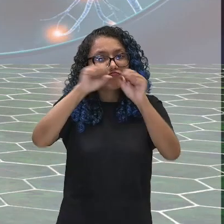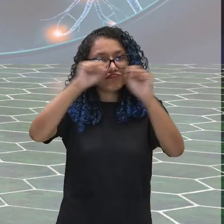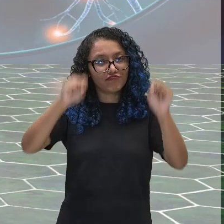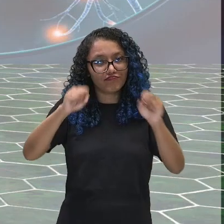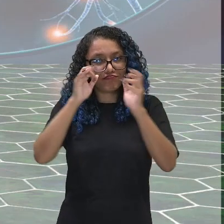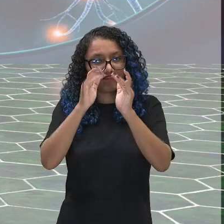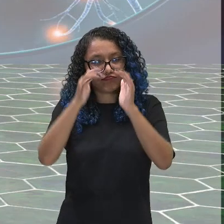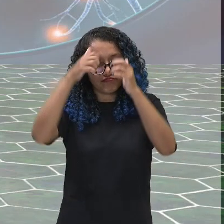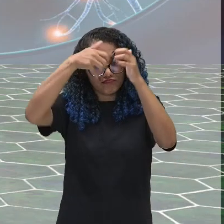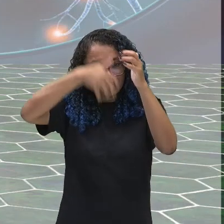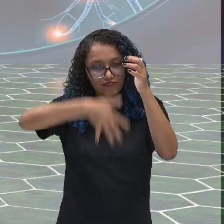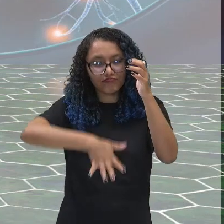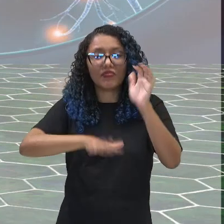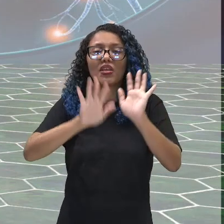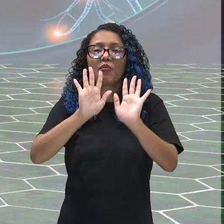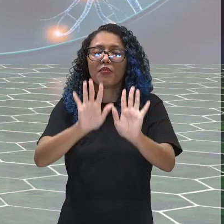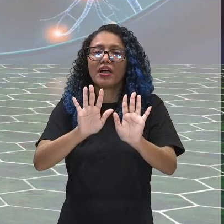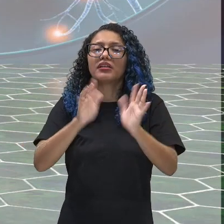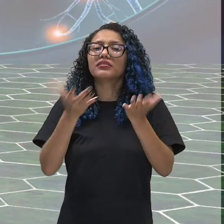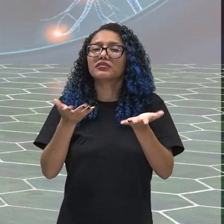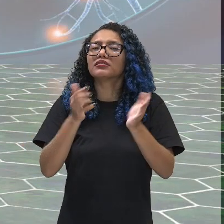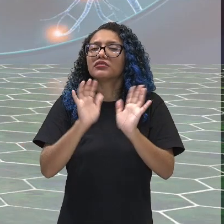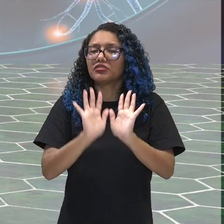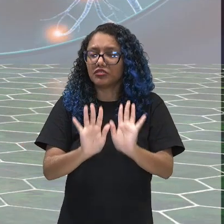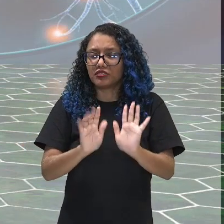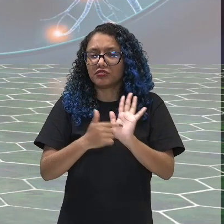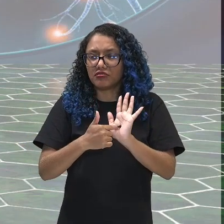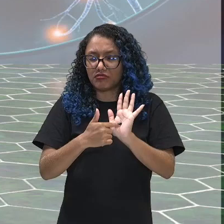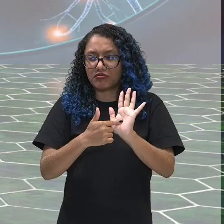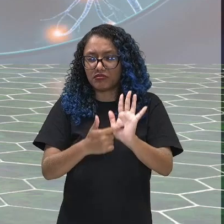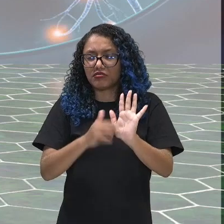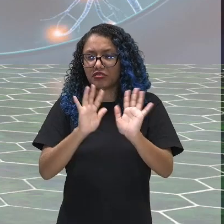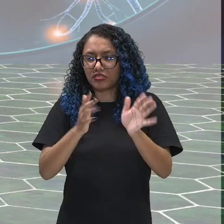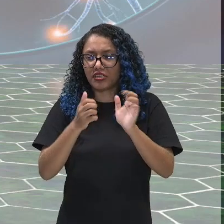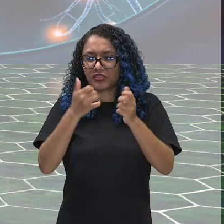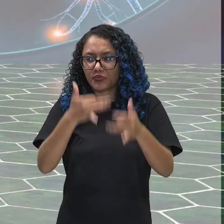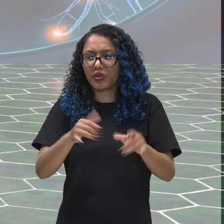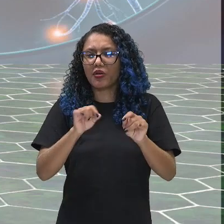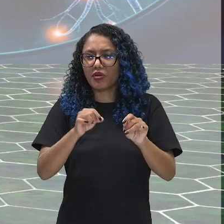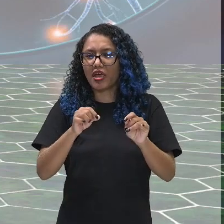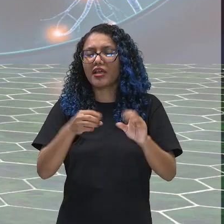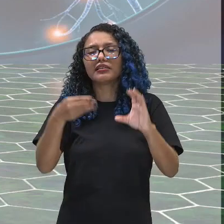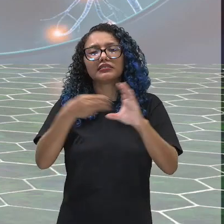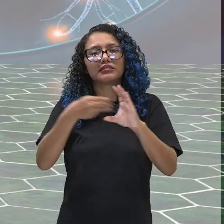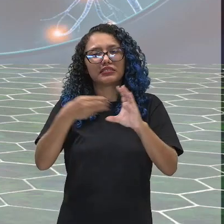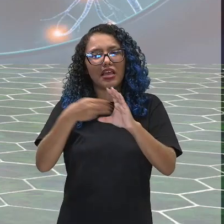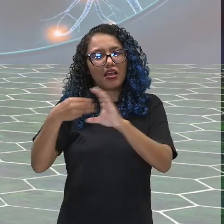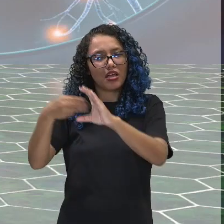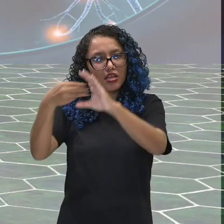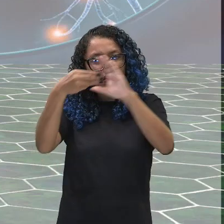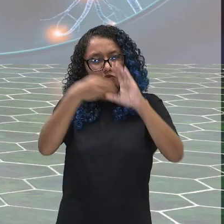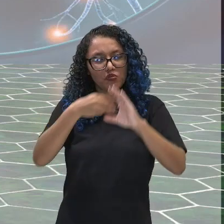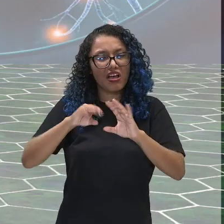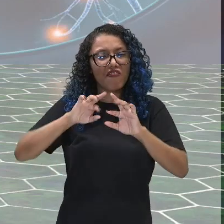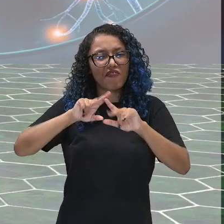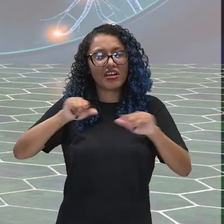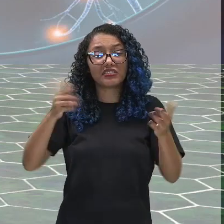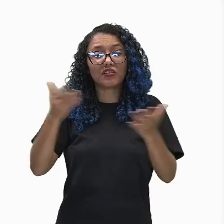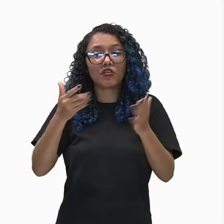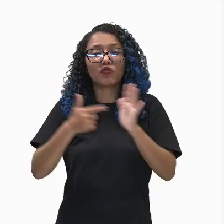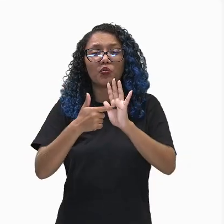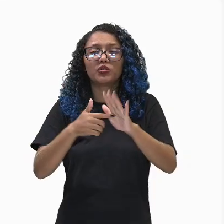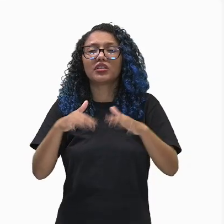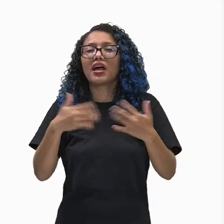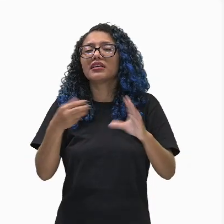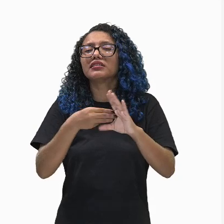no início, eu comentei, o tecido nervoso é formado por células. Vamos ver aí qual é a célula do tecido